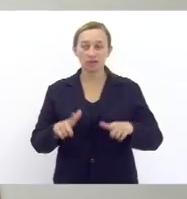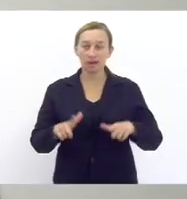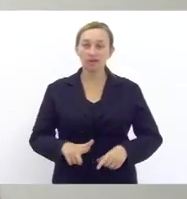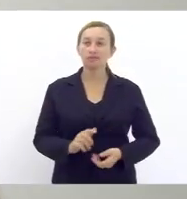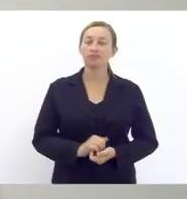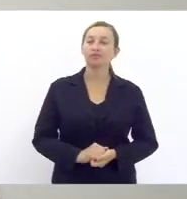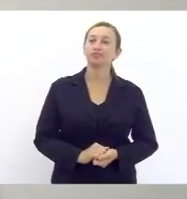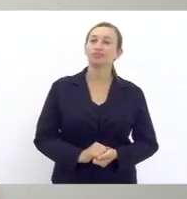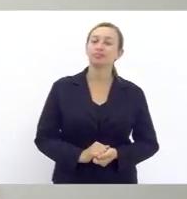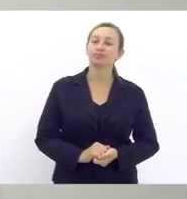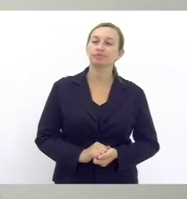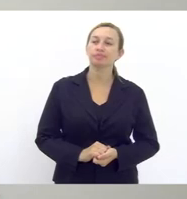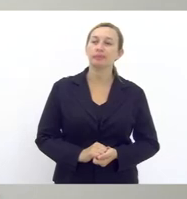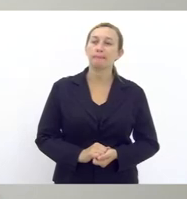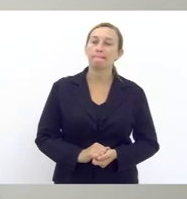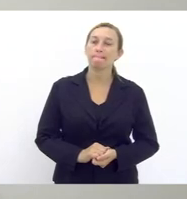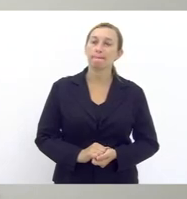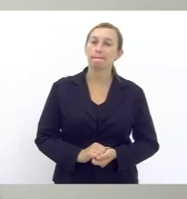espaço